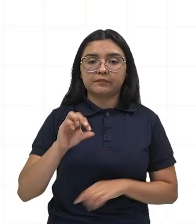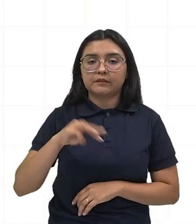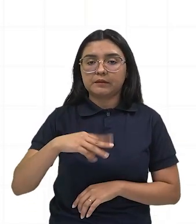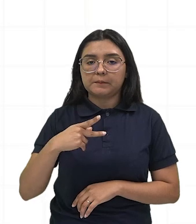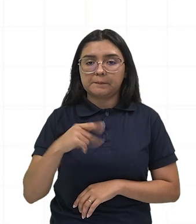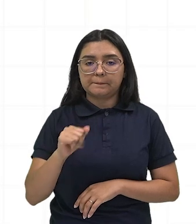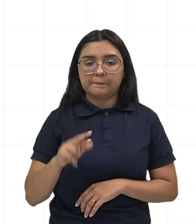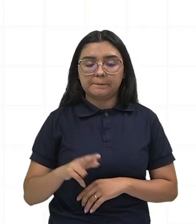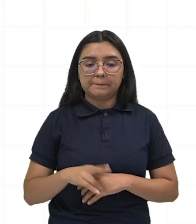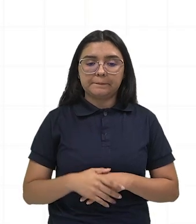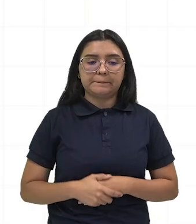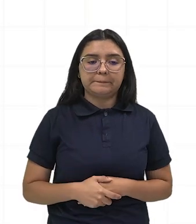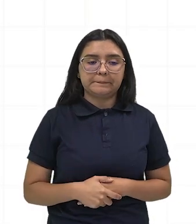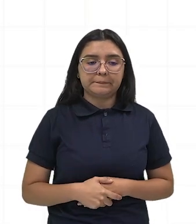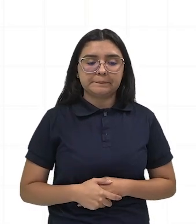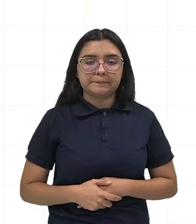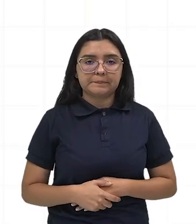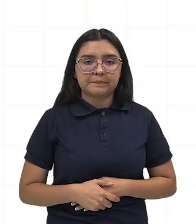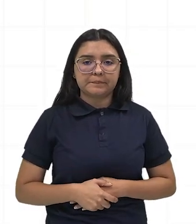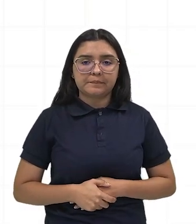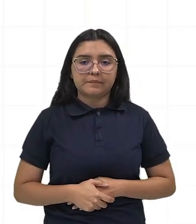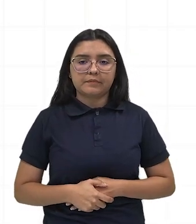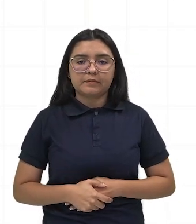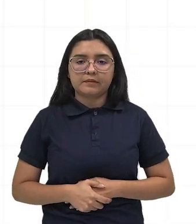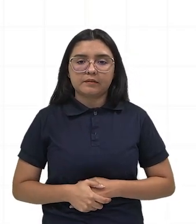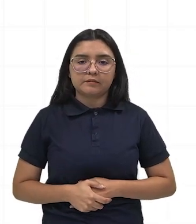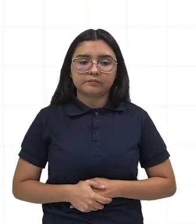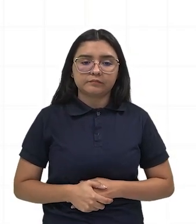um quantitativo de números